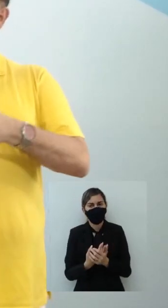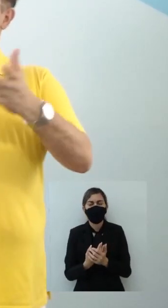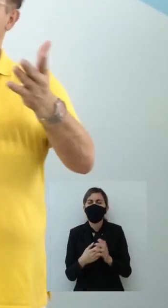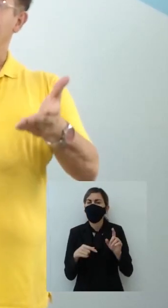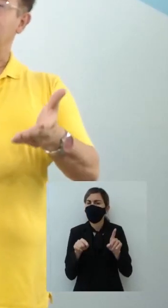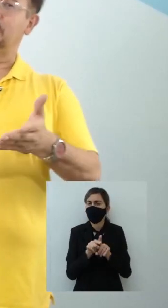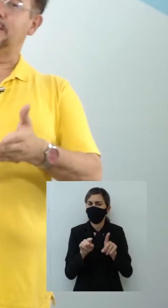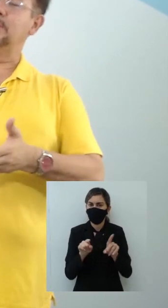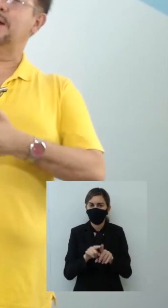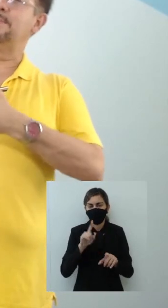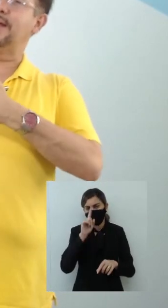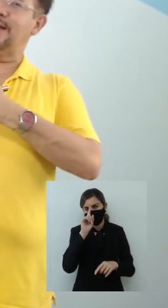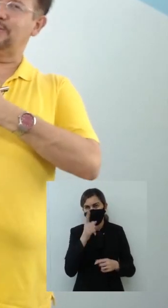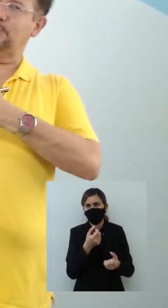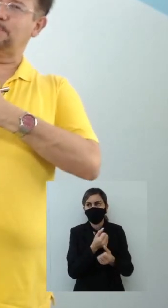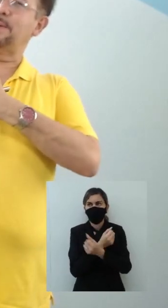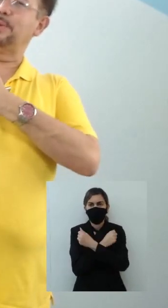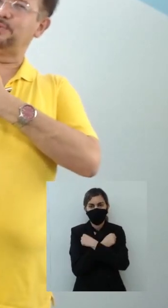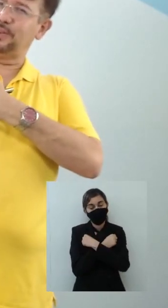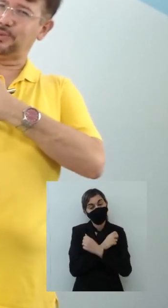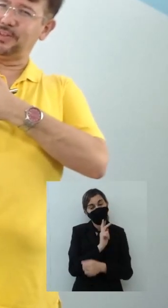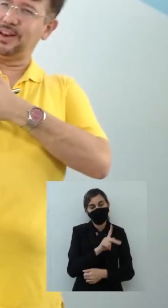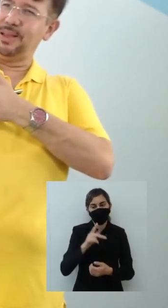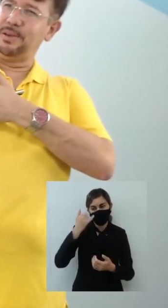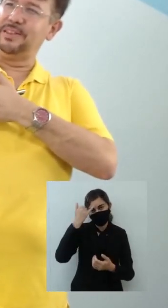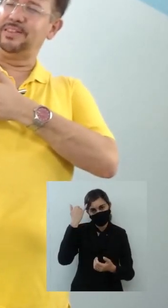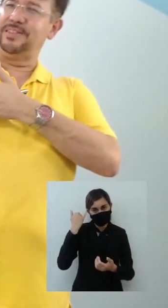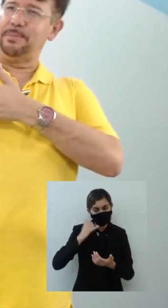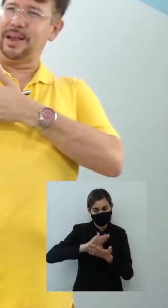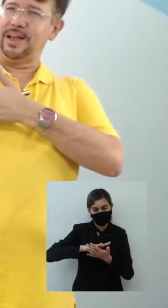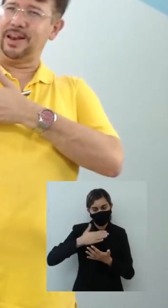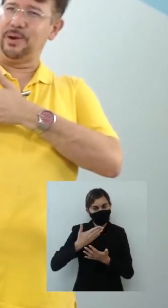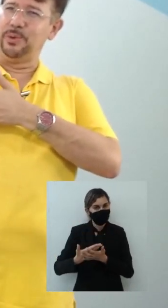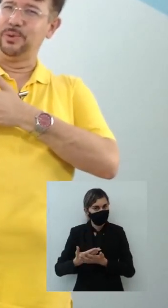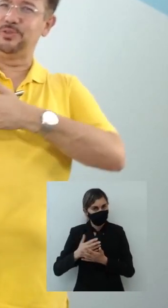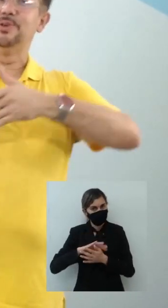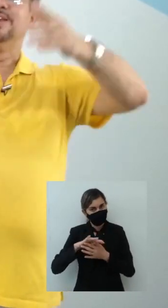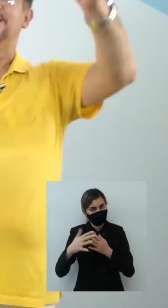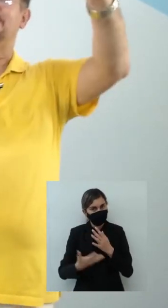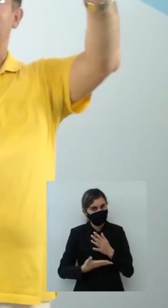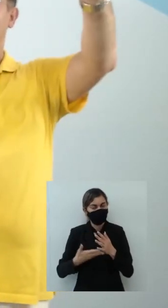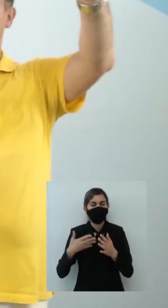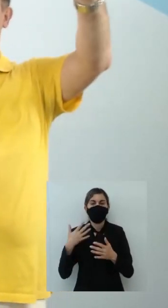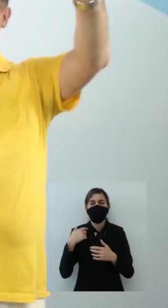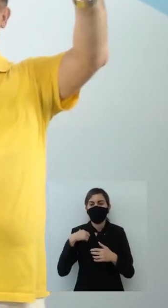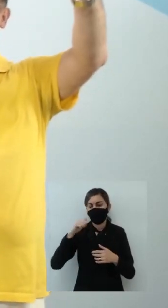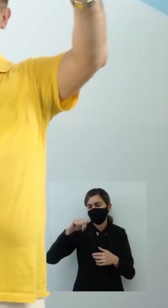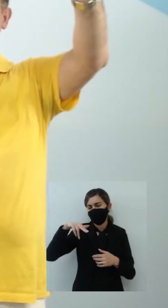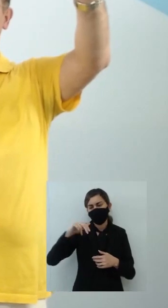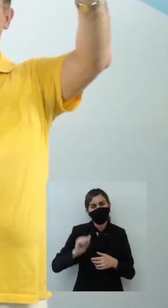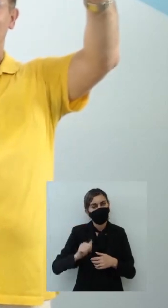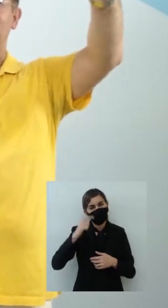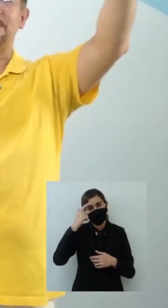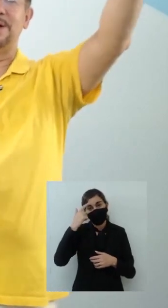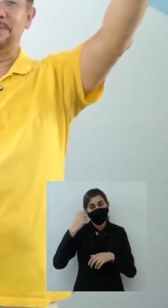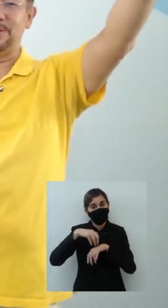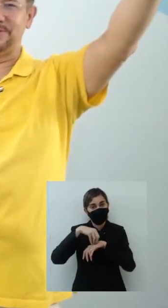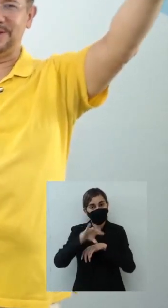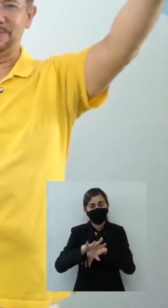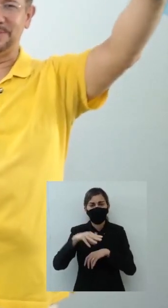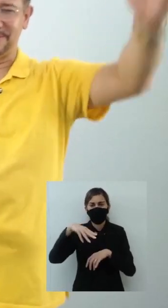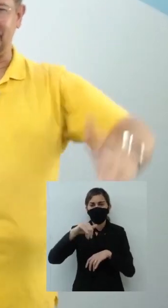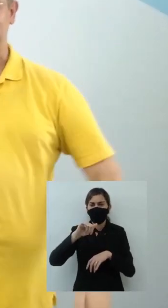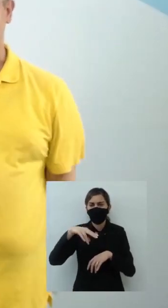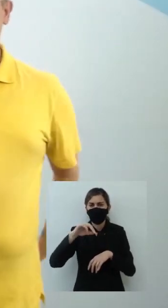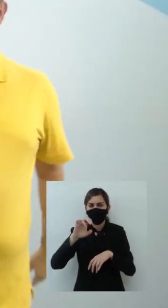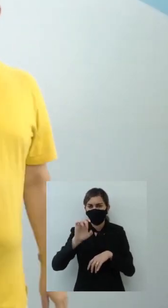também mando aqui um abraço para a professora de Libras, Isabela Araújo, e a Ana da transmissão e a